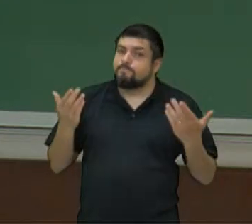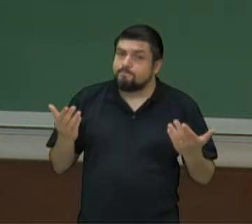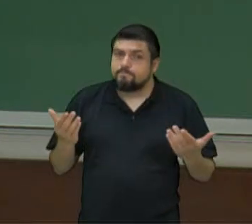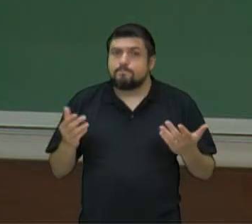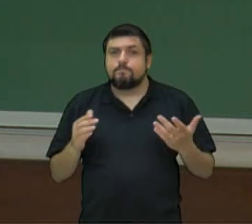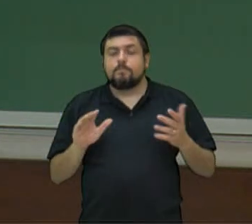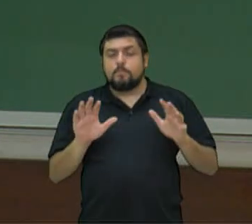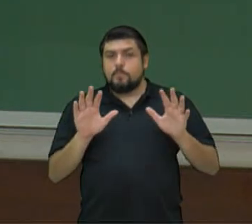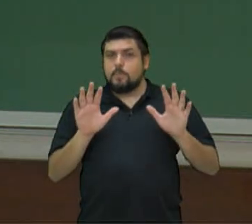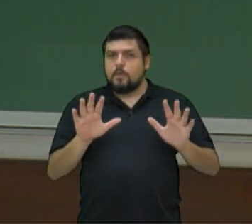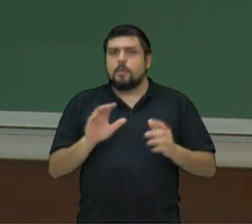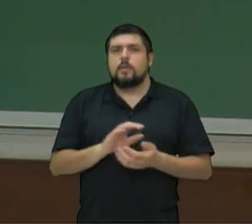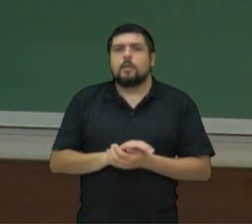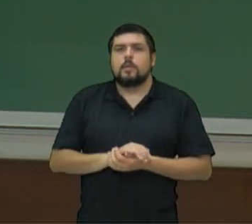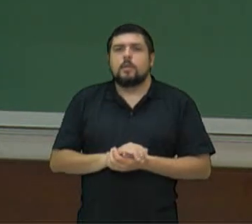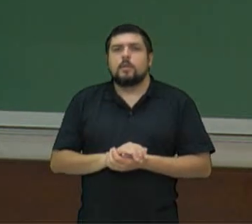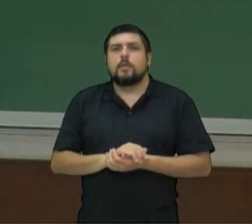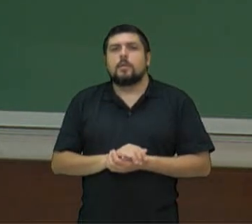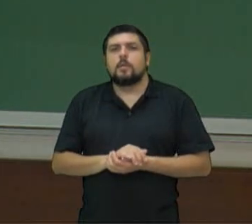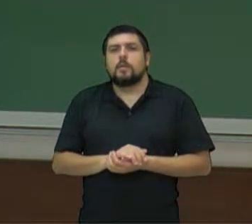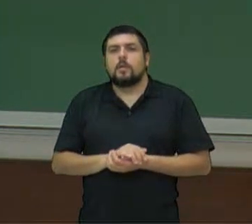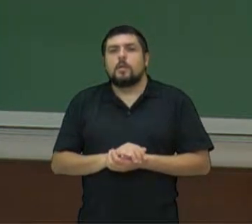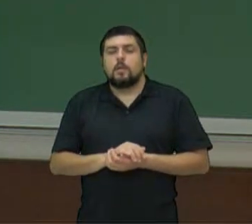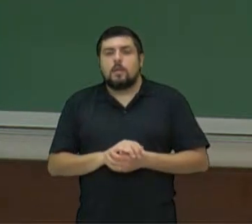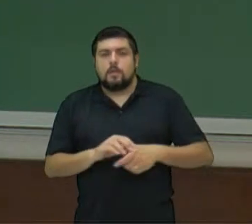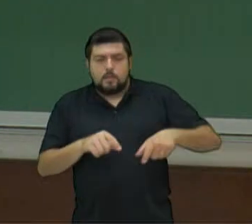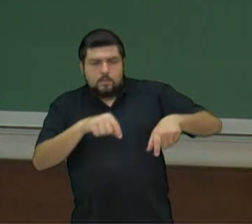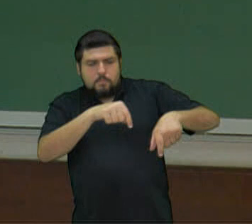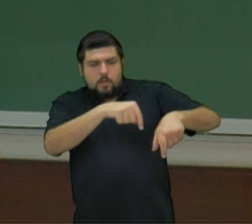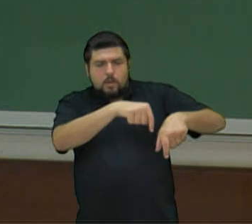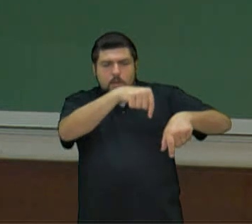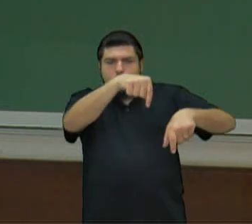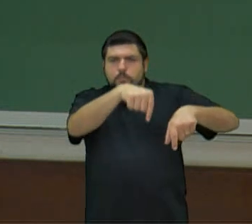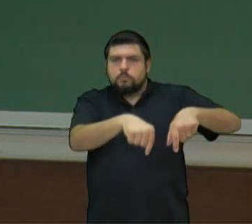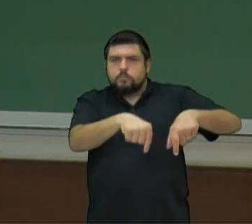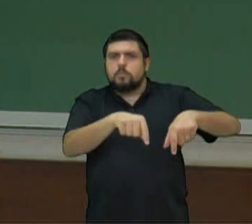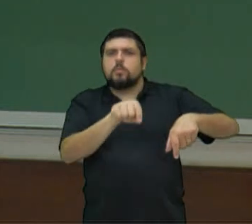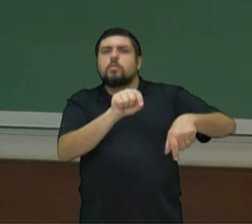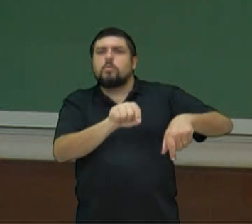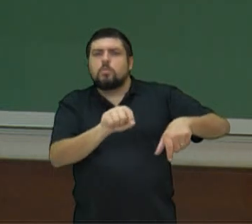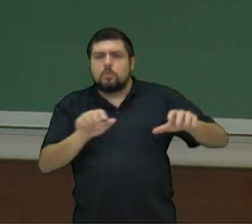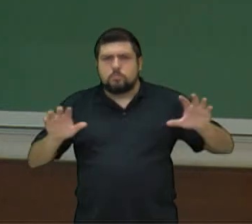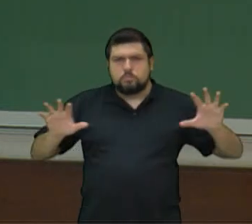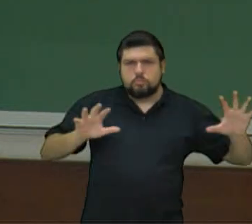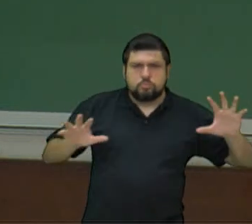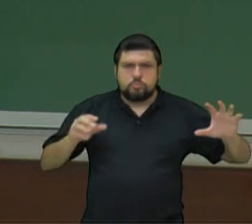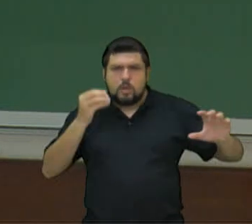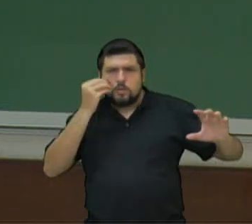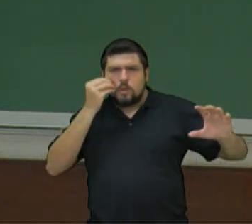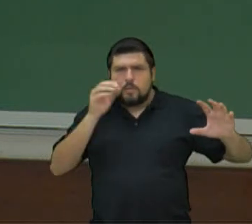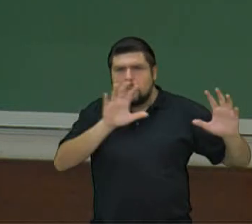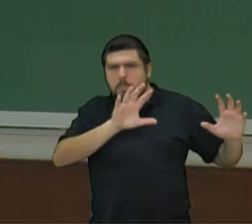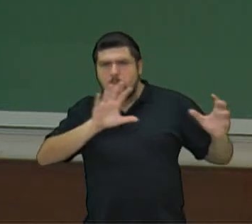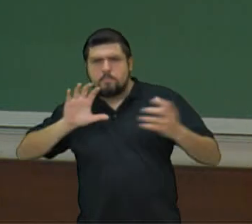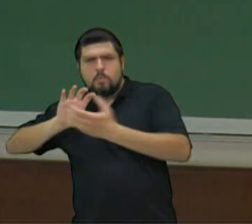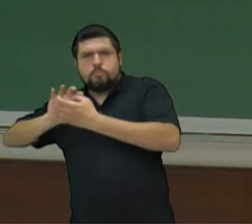oposição, de contraste. No entanto, o goleiro fica na frente do gol e tenta bloquear